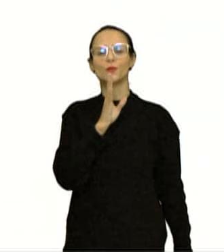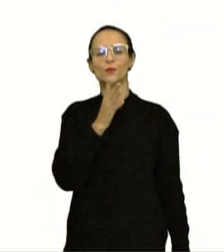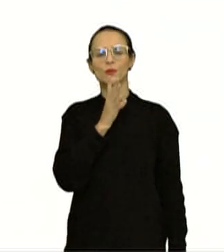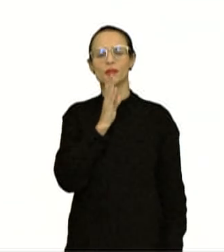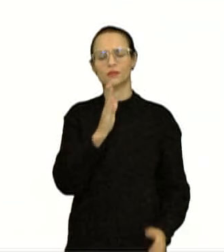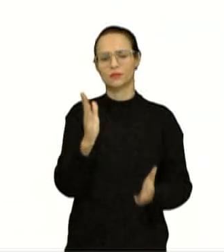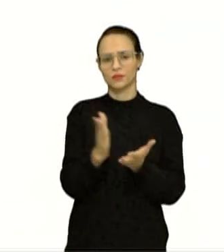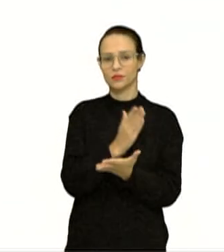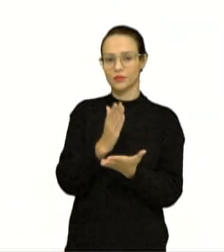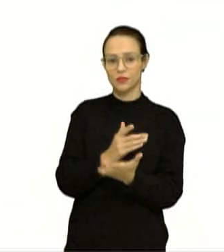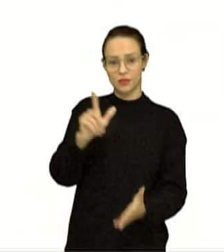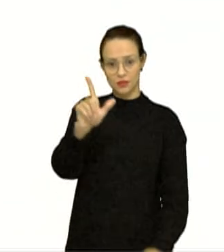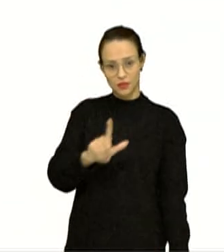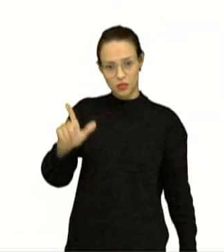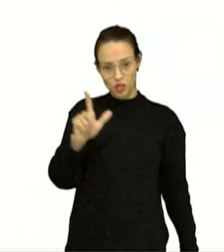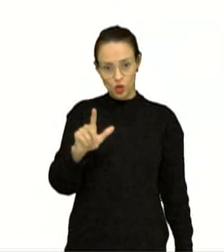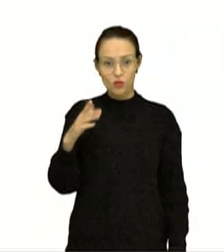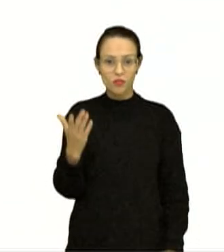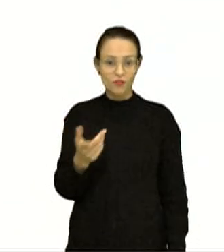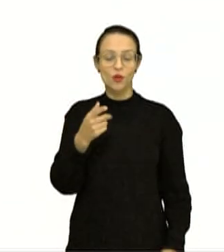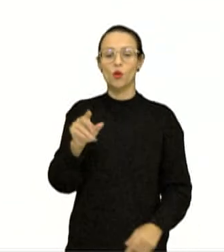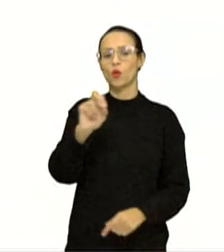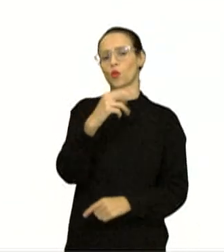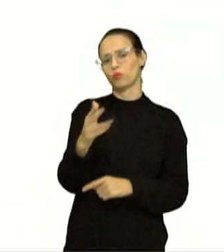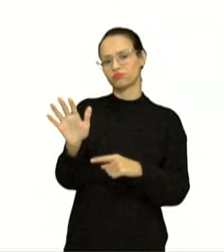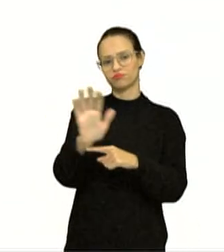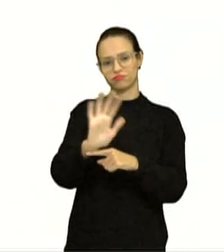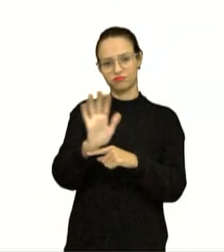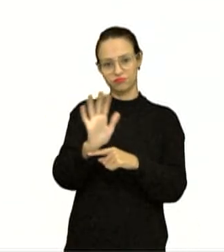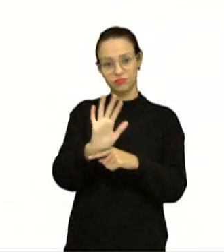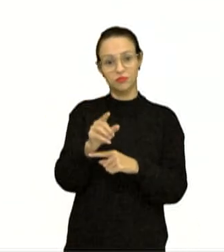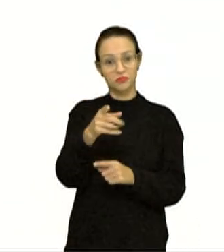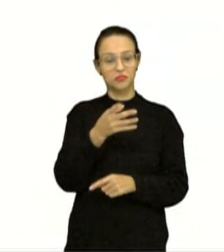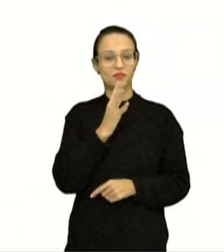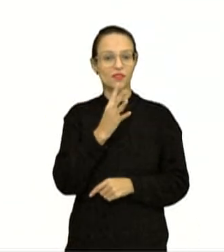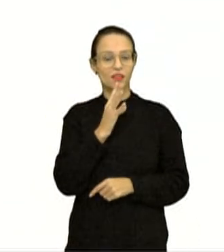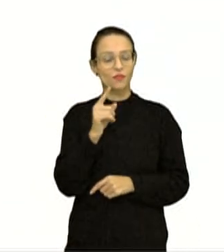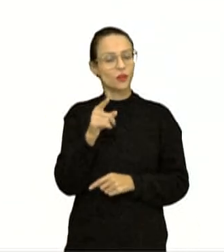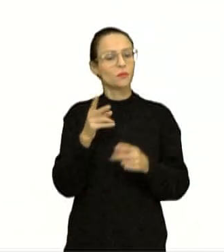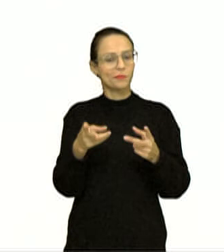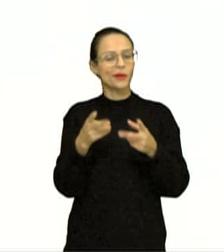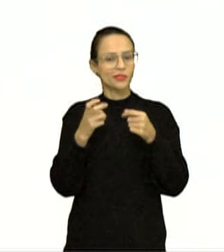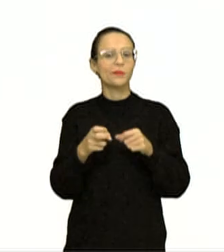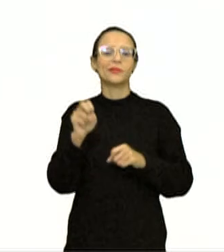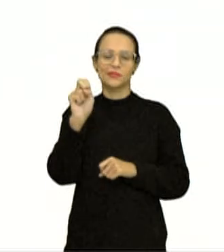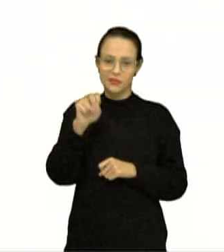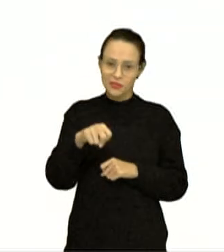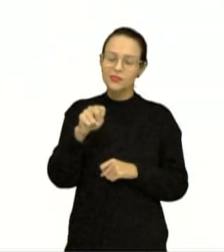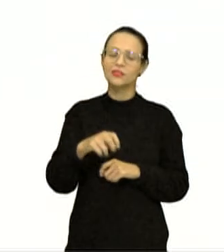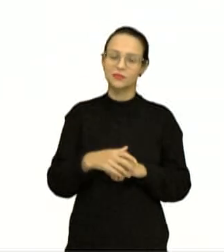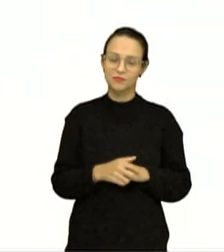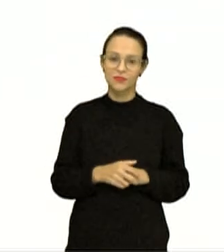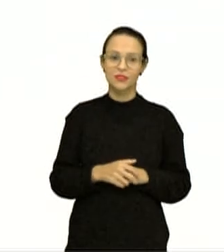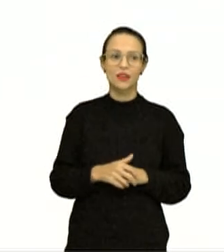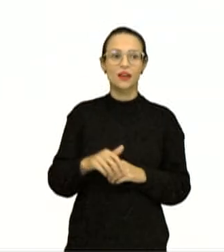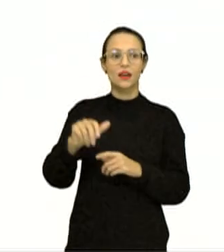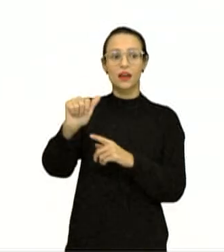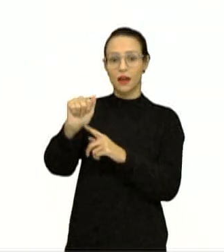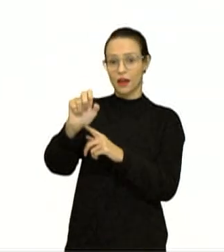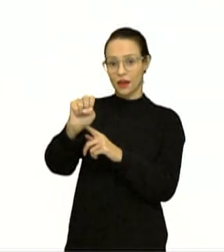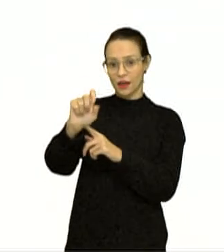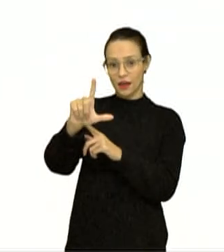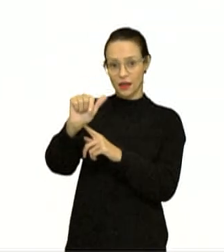obra literária ou então a obra cinematográfica de mesmo nome, você percebe que sim, Aslan